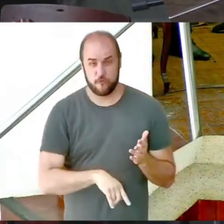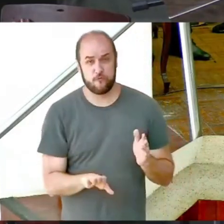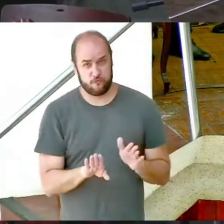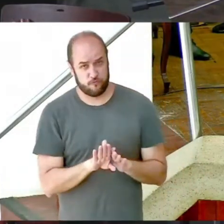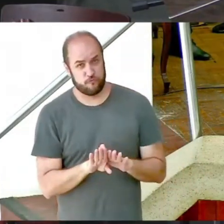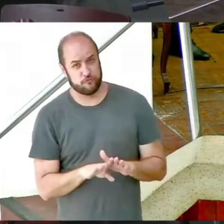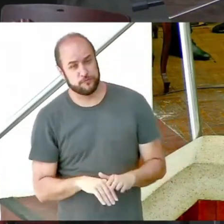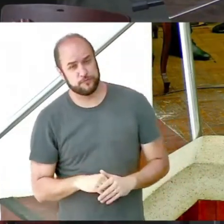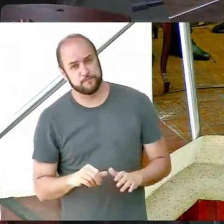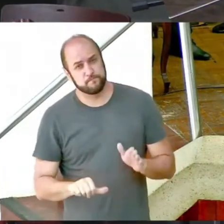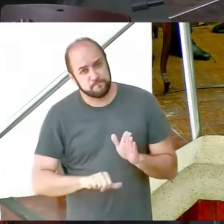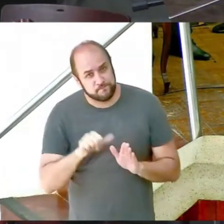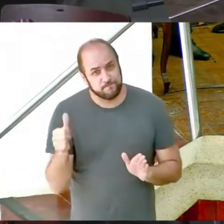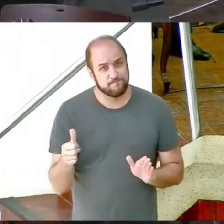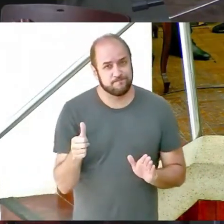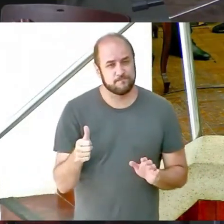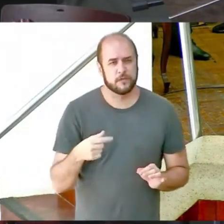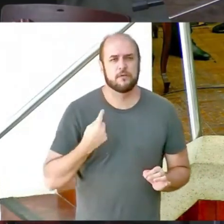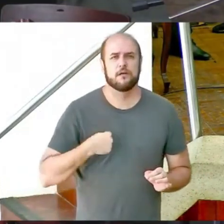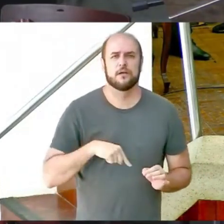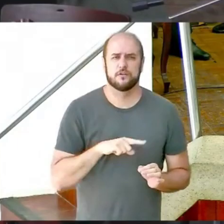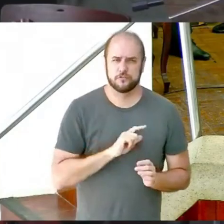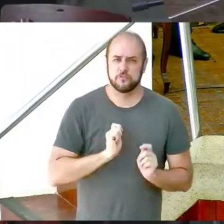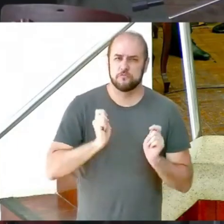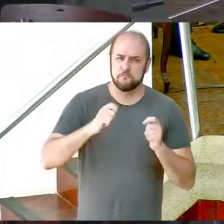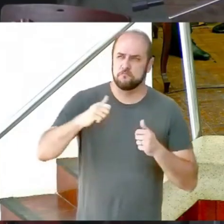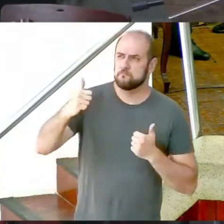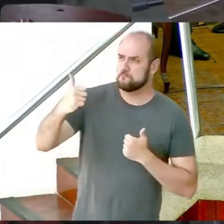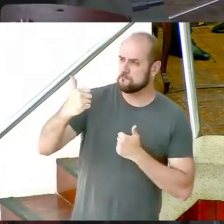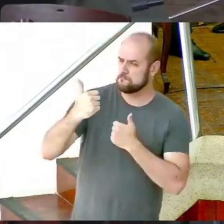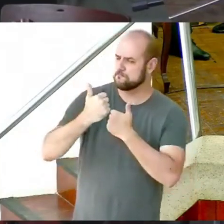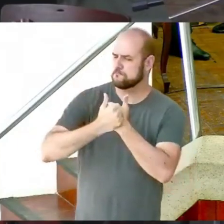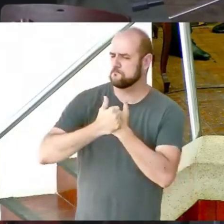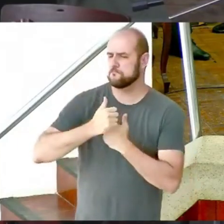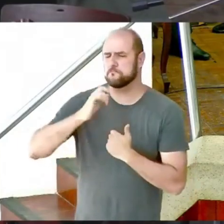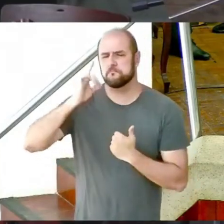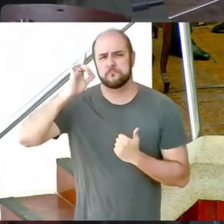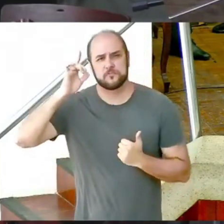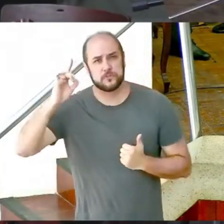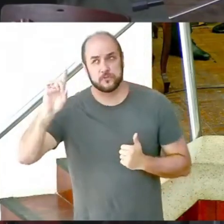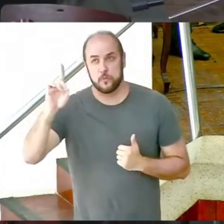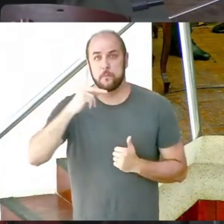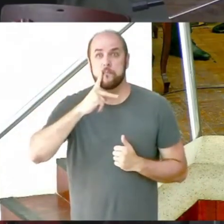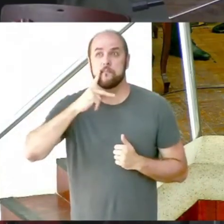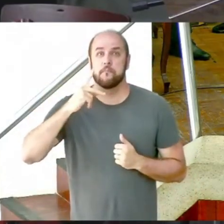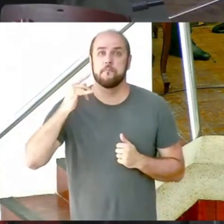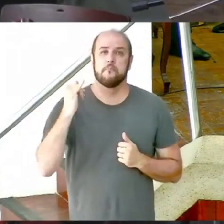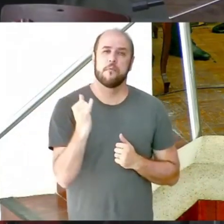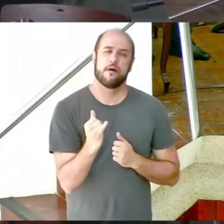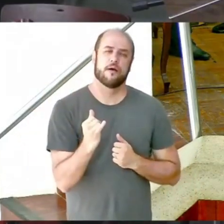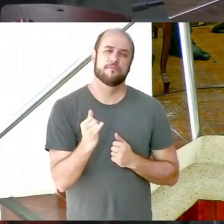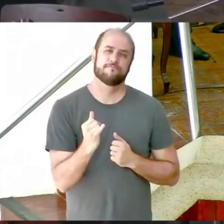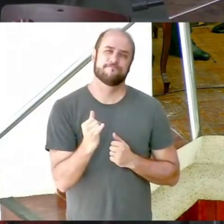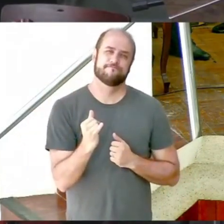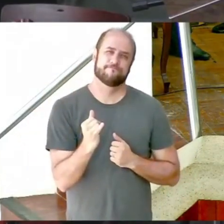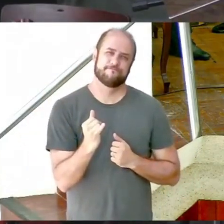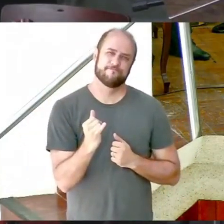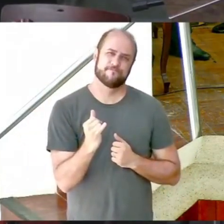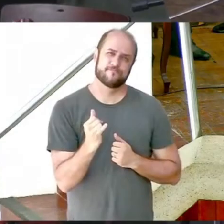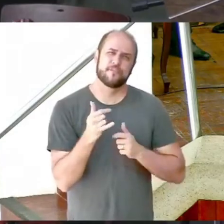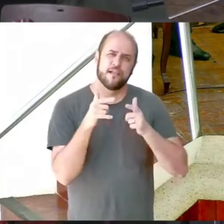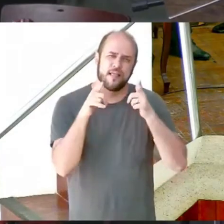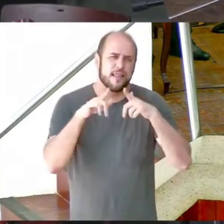lugar, nós podemos nos aproximar de Deus como Pai, usando uma